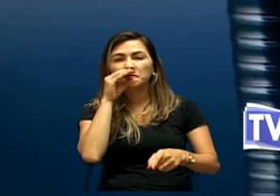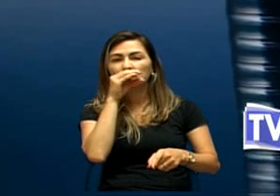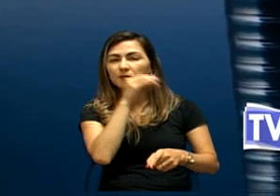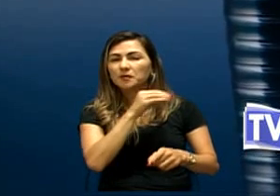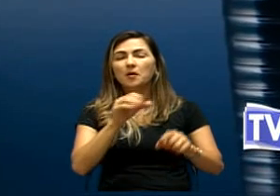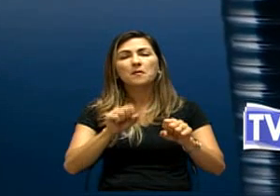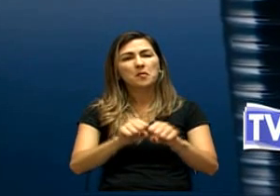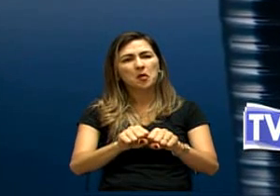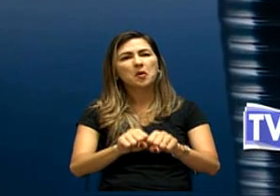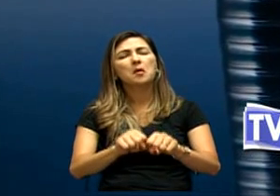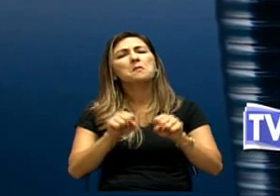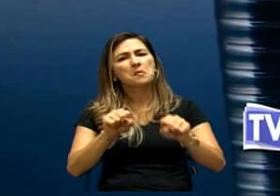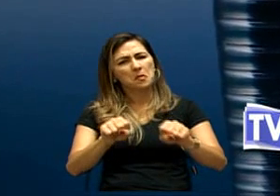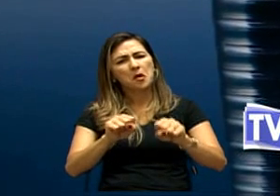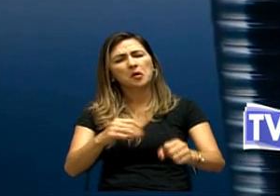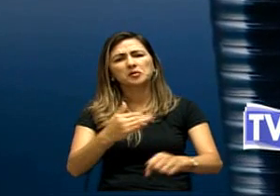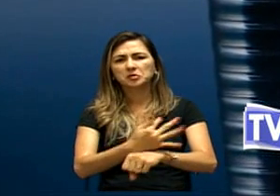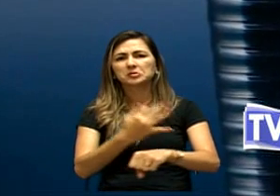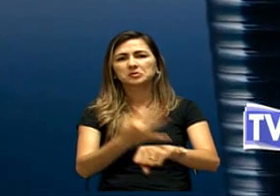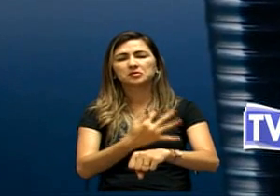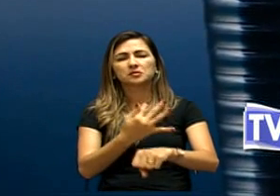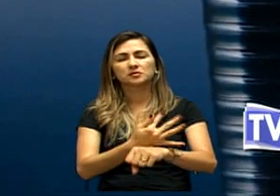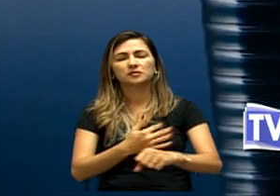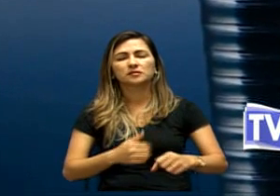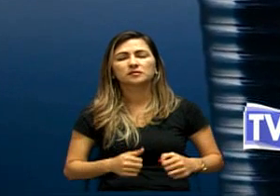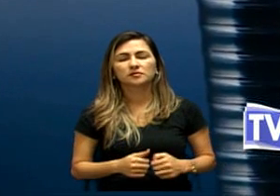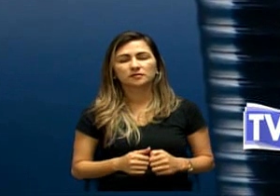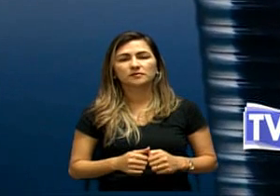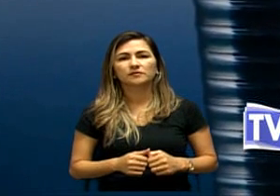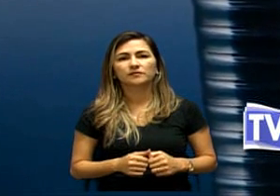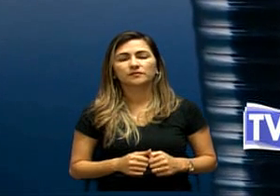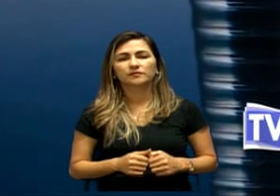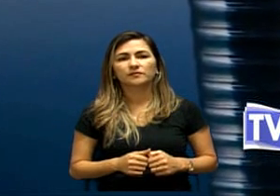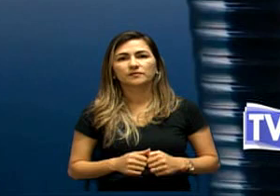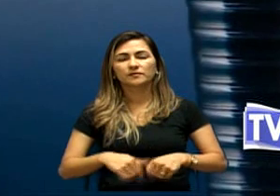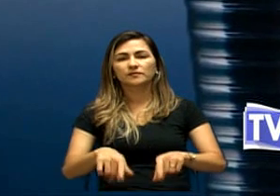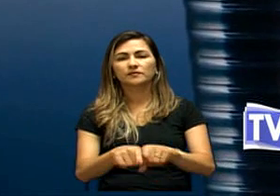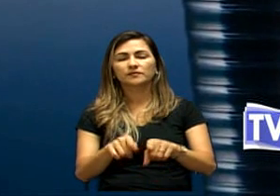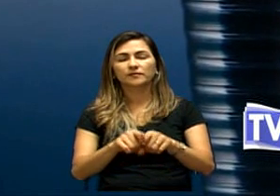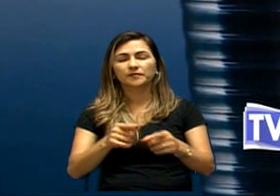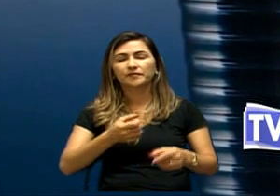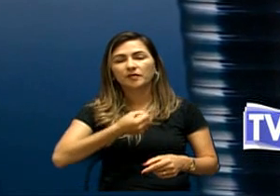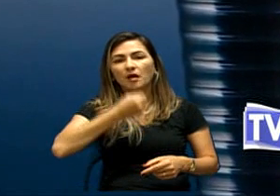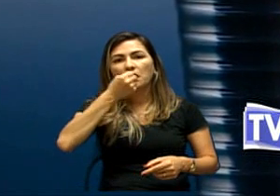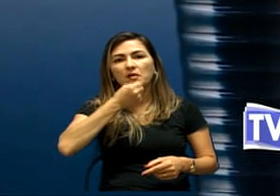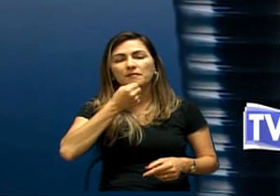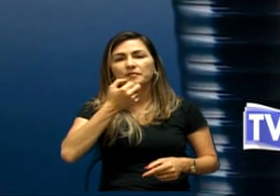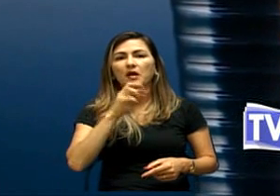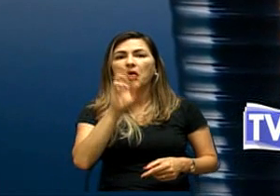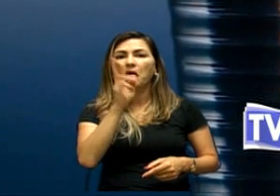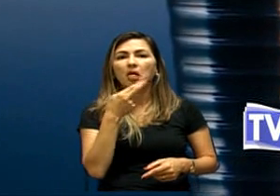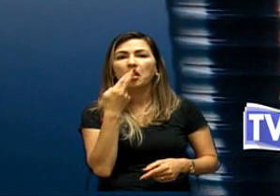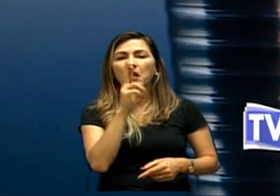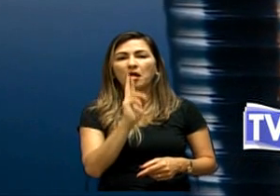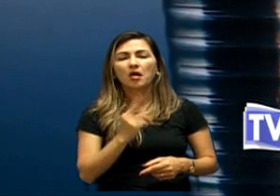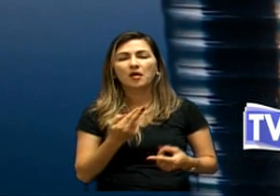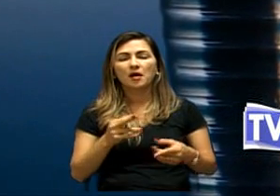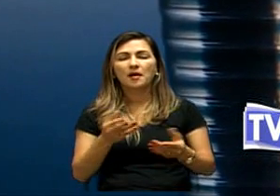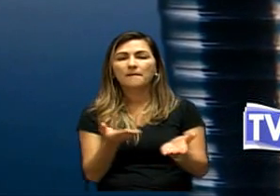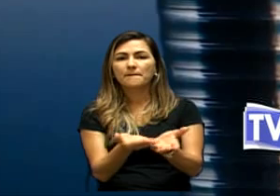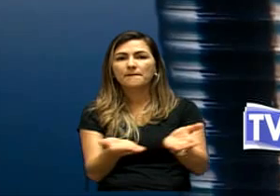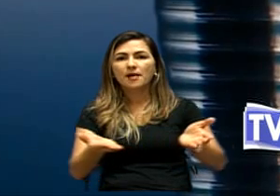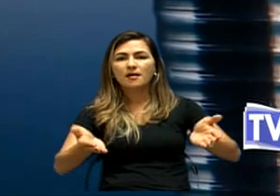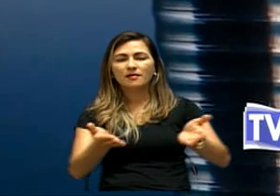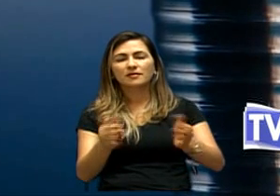PS, poliestireno. Comum como matéria-prima de iogurtes, sorvetes, doces, frascos, bandejas de supermercado,